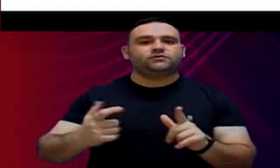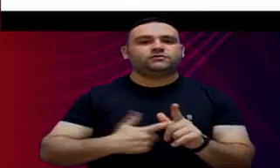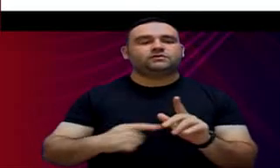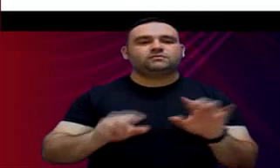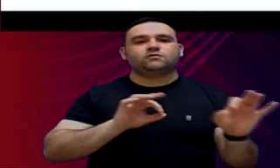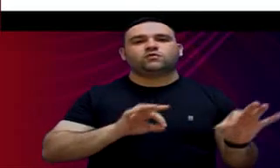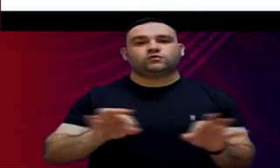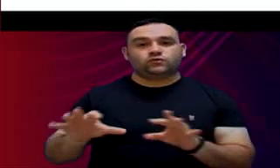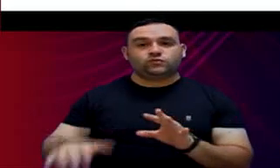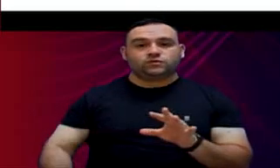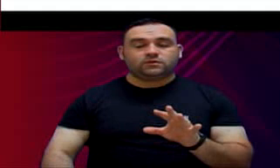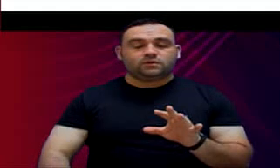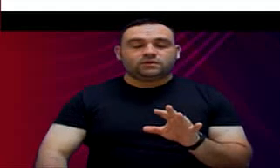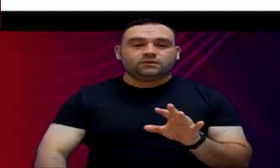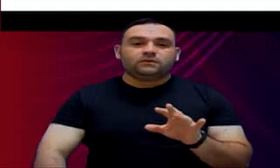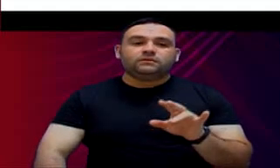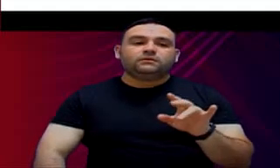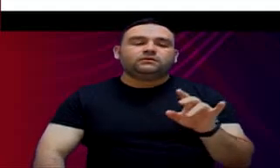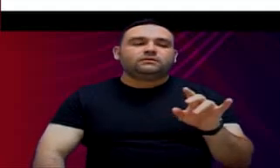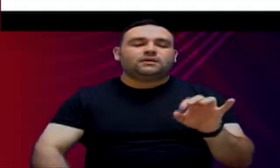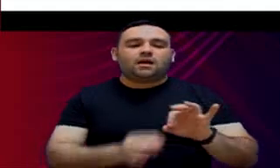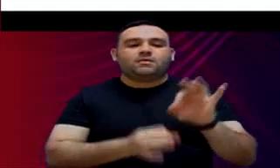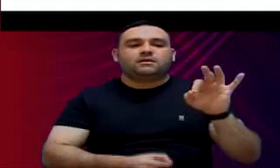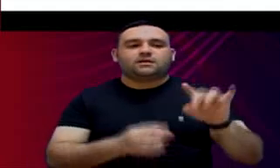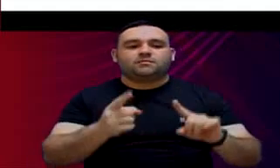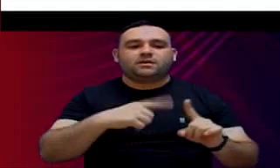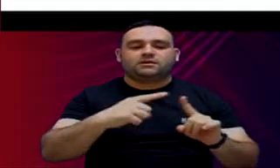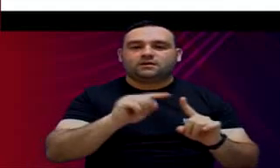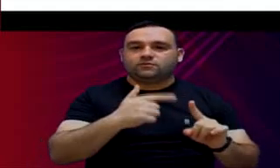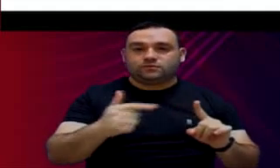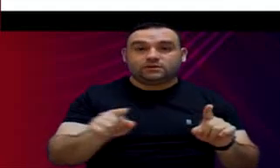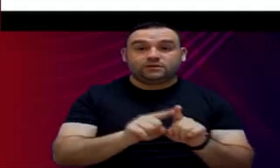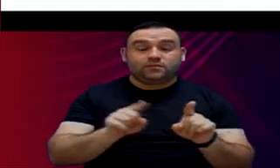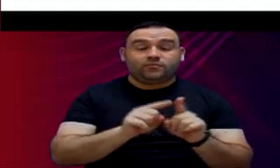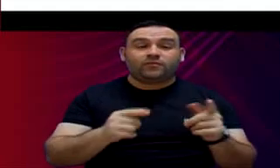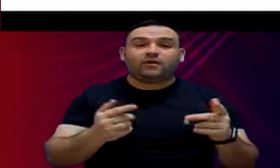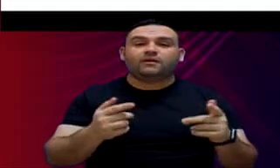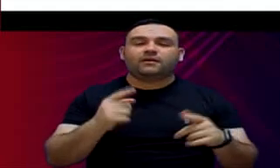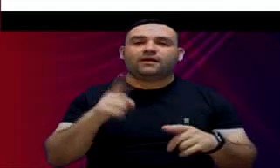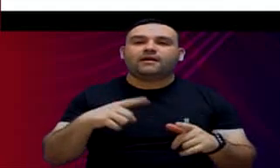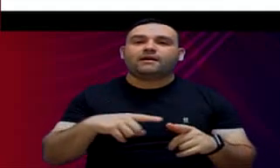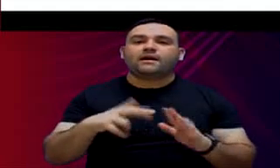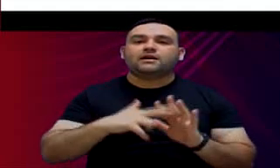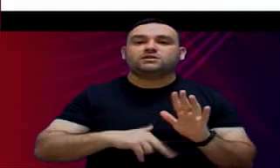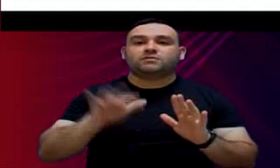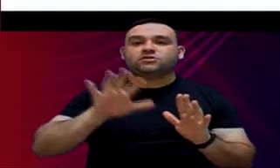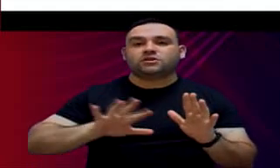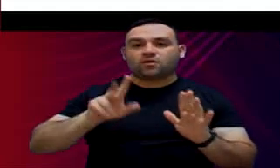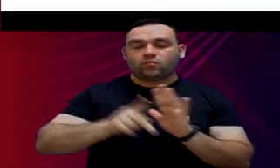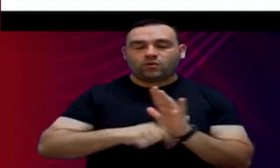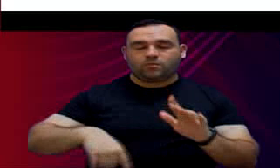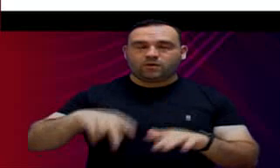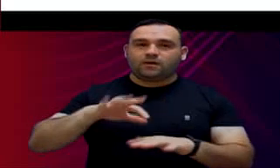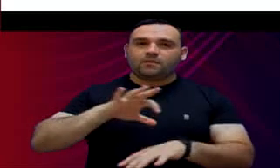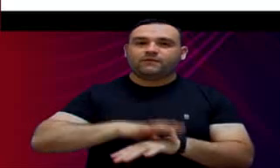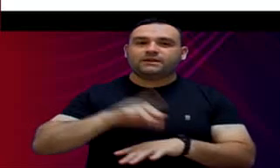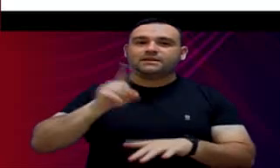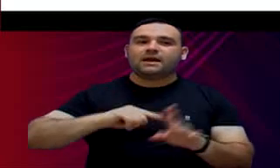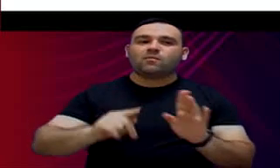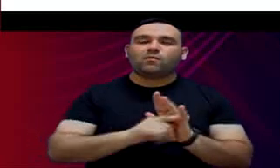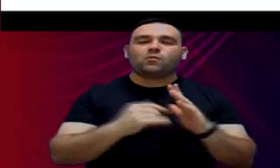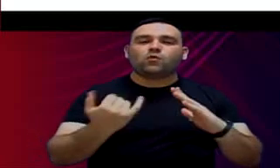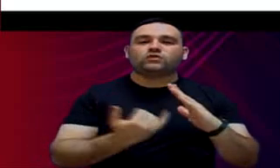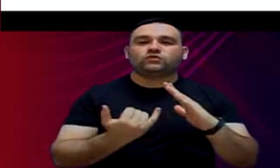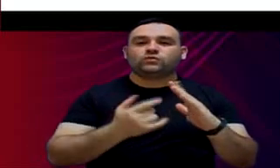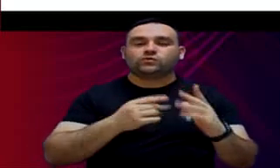de caráter continuado unidade de medida e metafísica não há Lembrando que a compensação do regime Geral de previdência é a parte que o